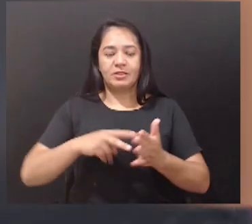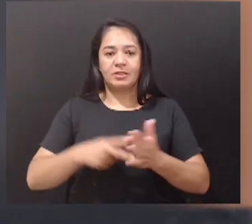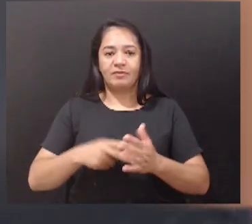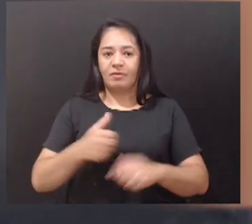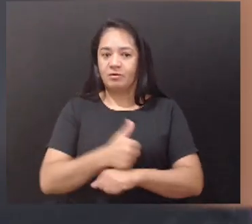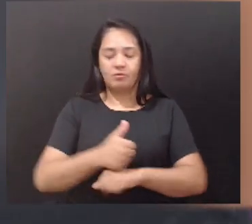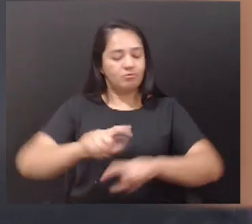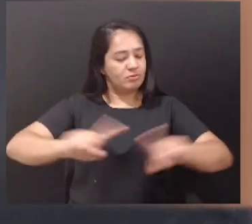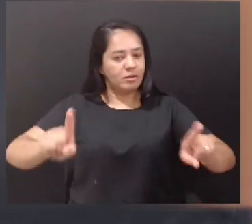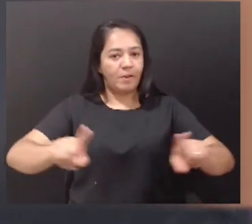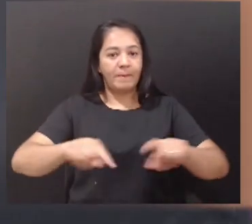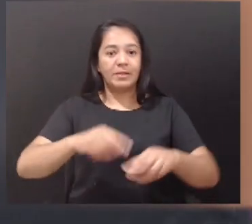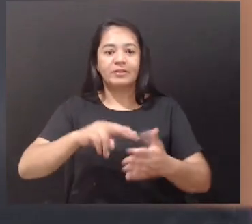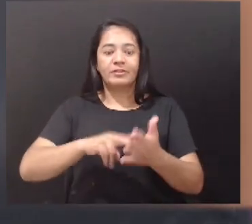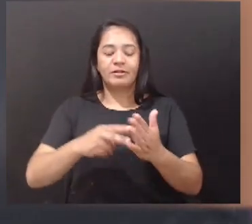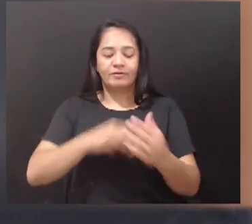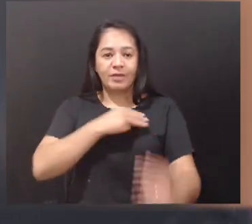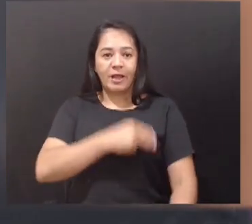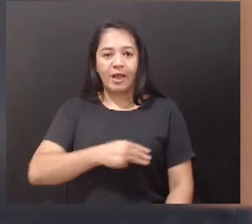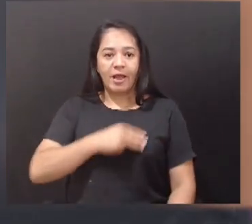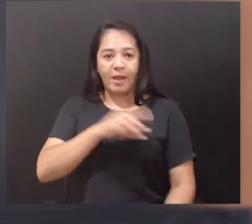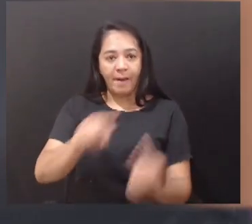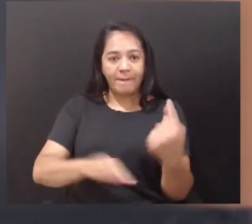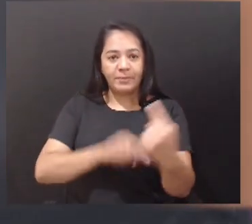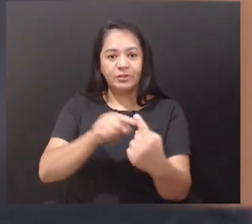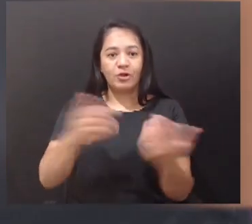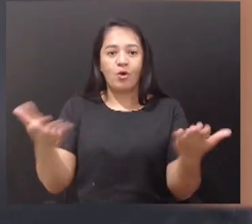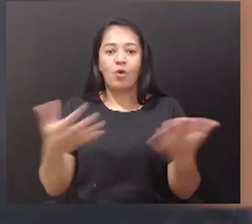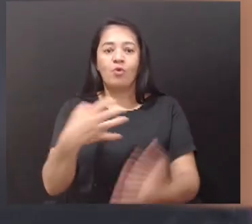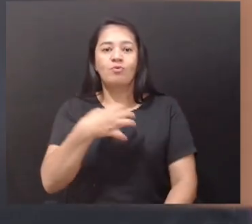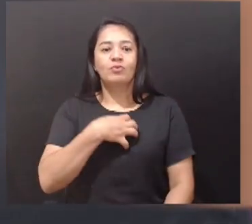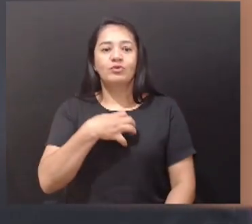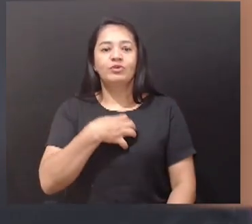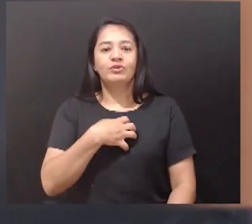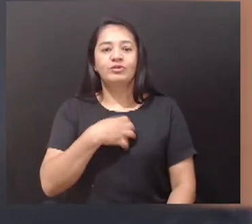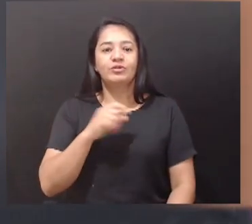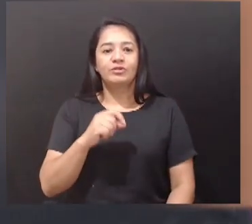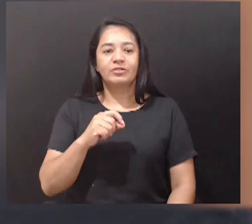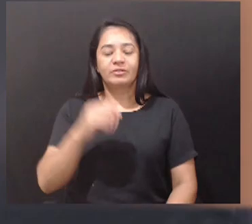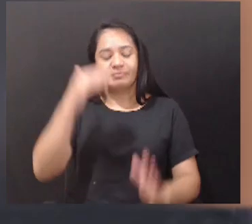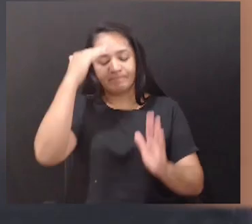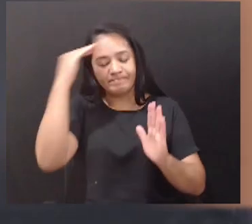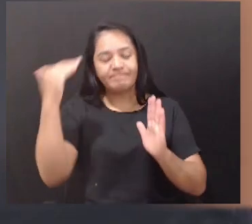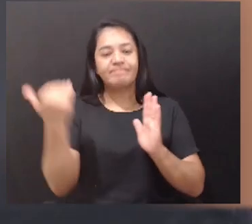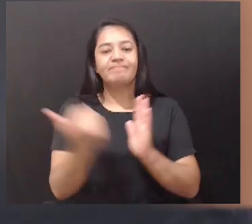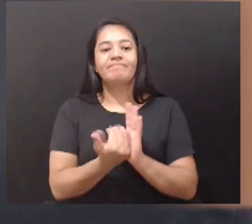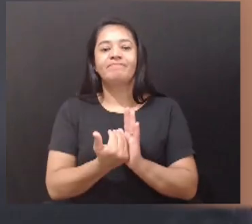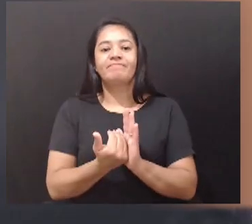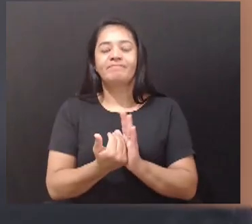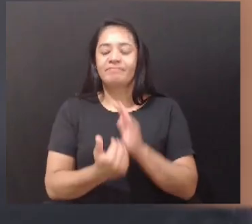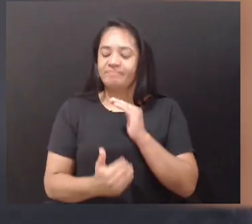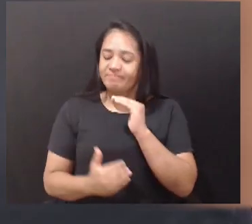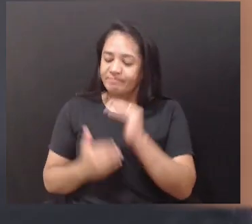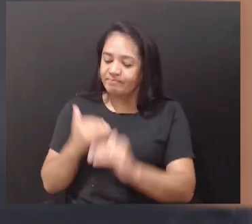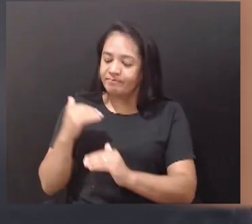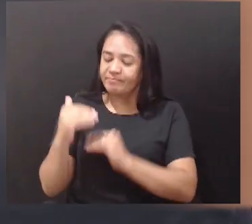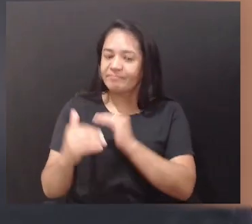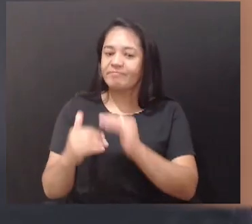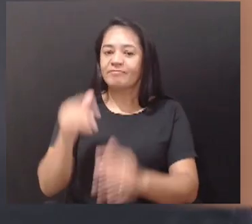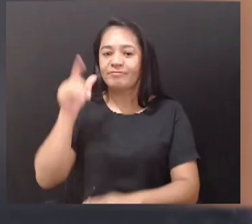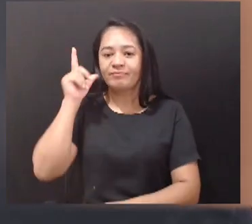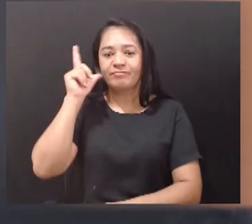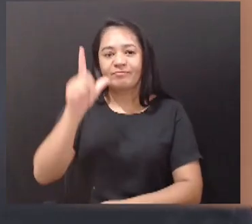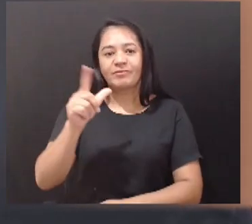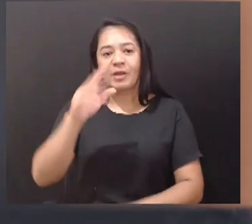missão. E hoje eu sinto que essa missão está sendo cumprida passo a passo que a gente vem dando, principalmente